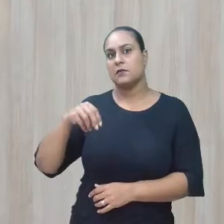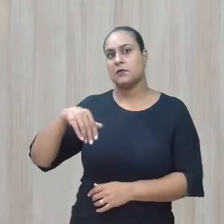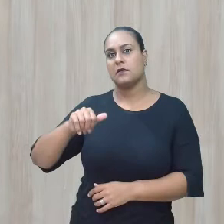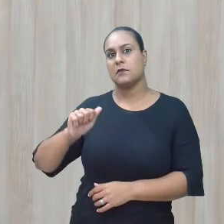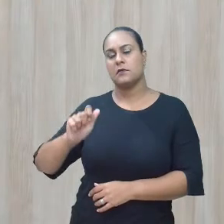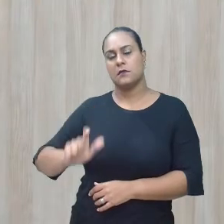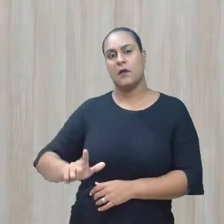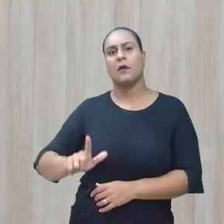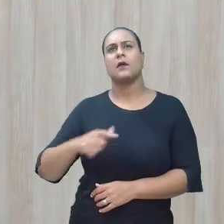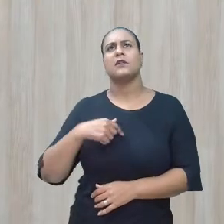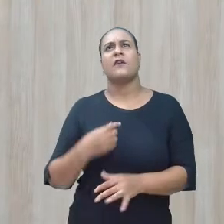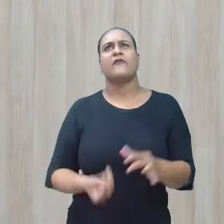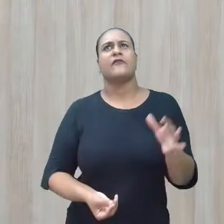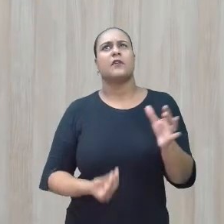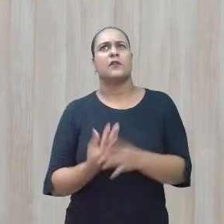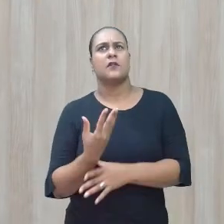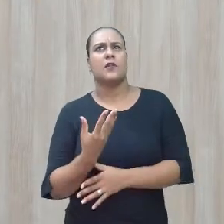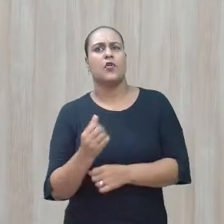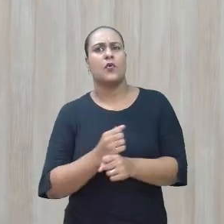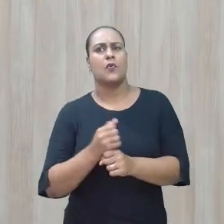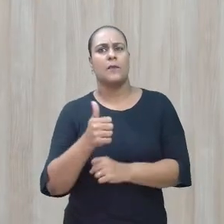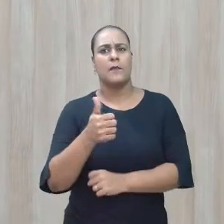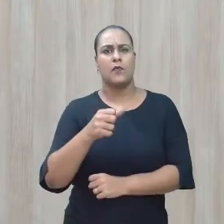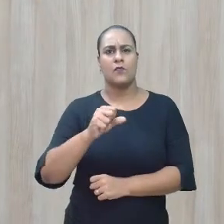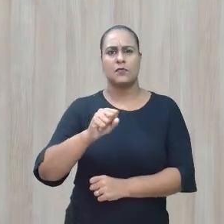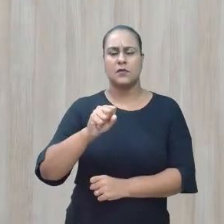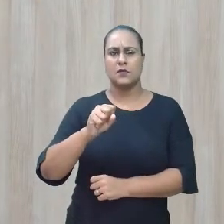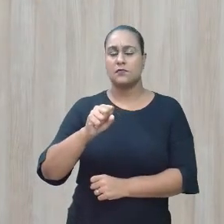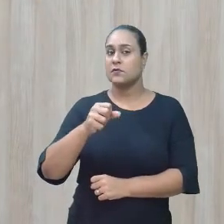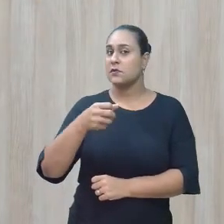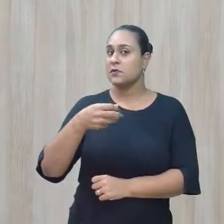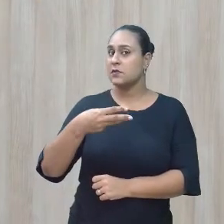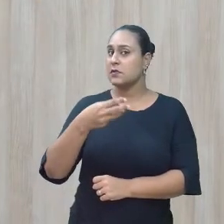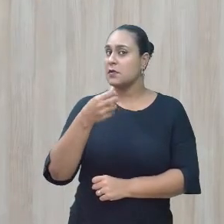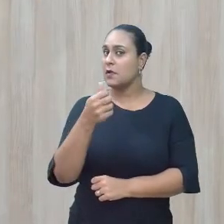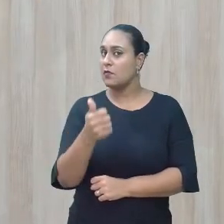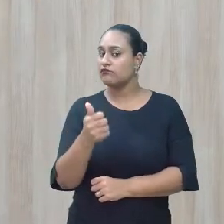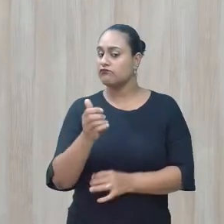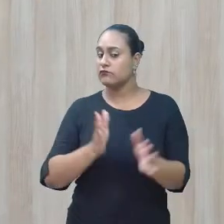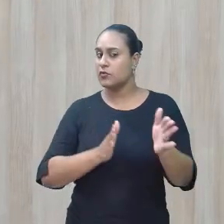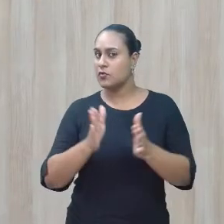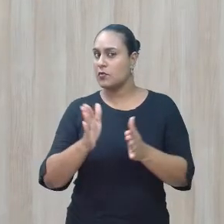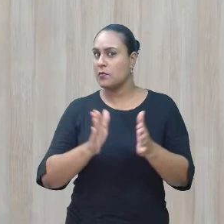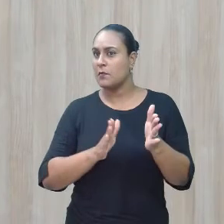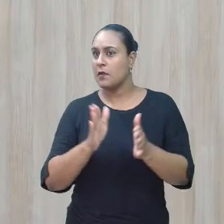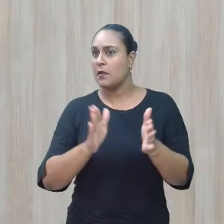está falando da criação da Guarda Nacional em 1831. Nesse